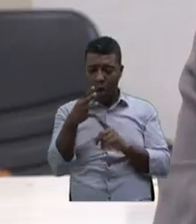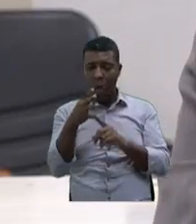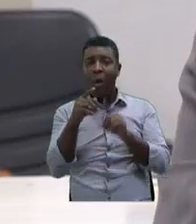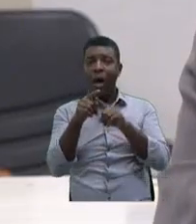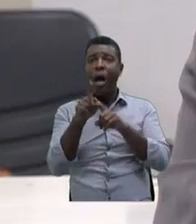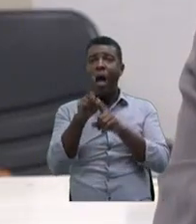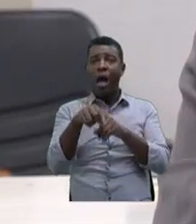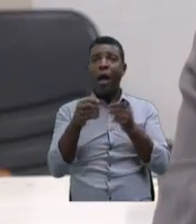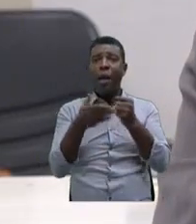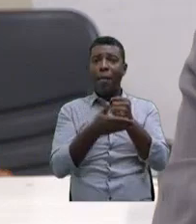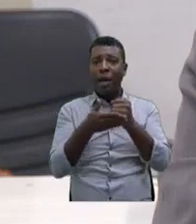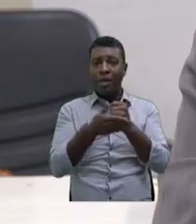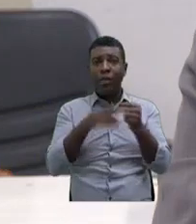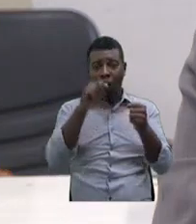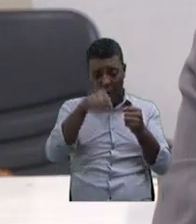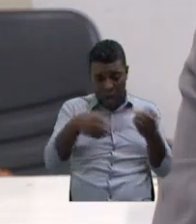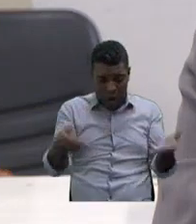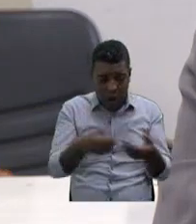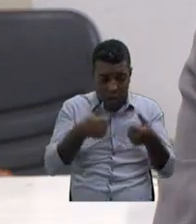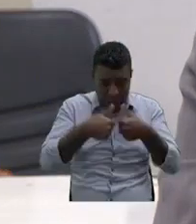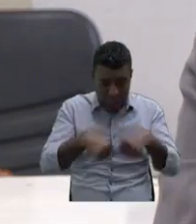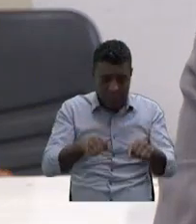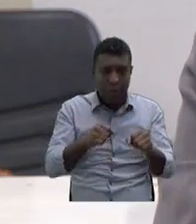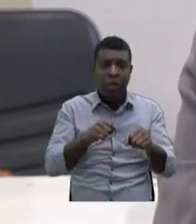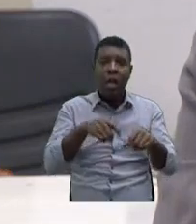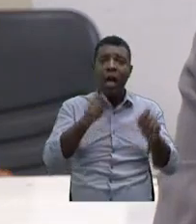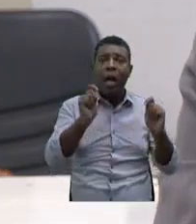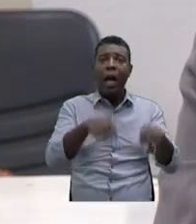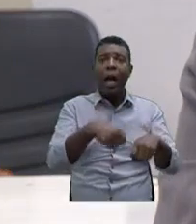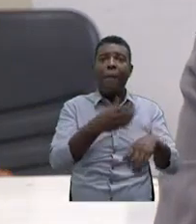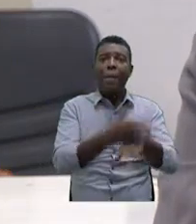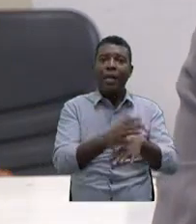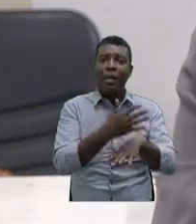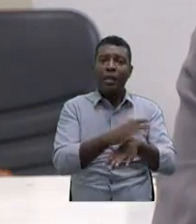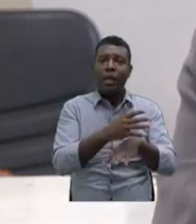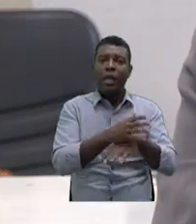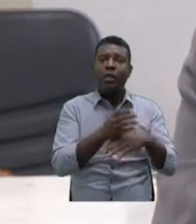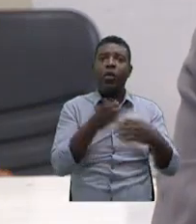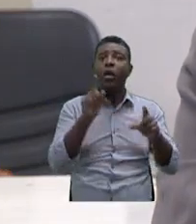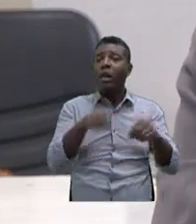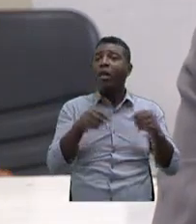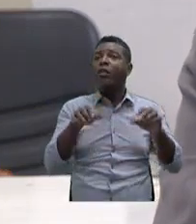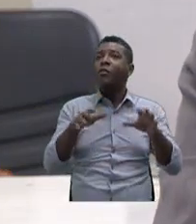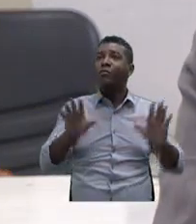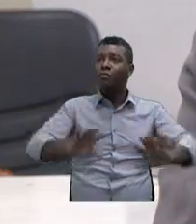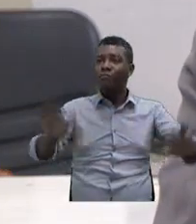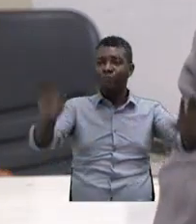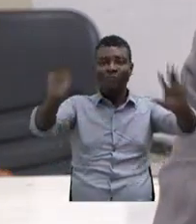formando e capacitando, juntamente com o Ministério da Cultura, e sensibilizando as pessoas, né? Então, nós